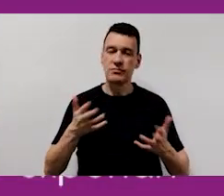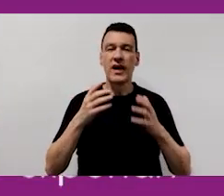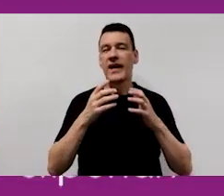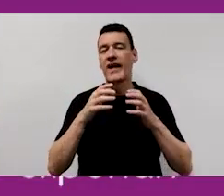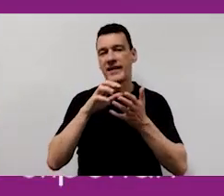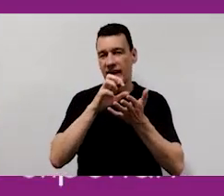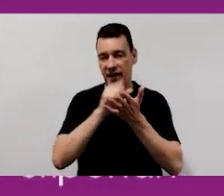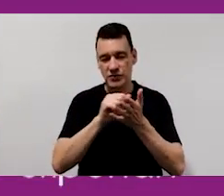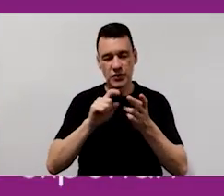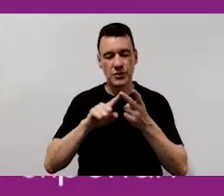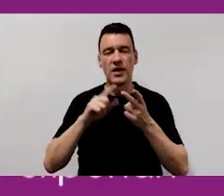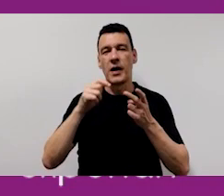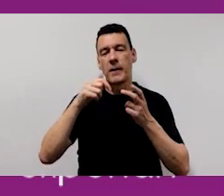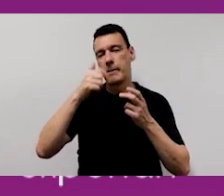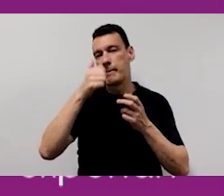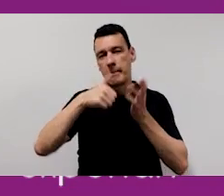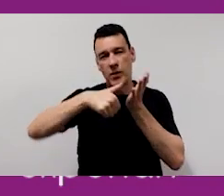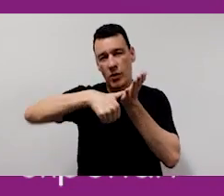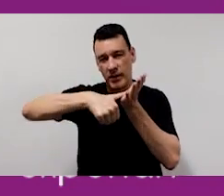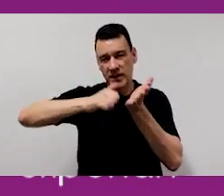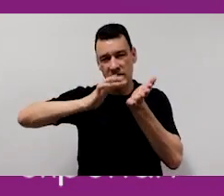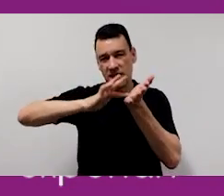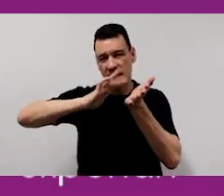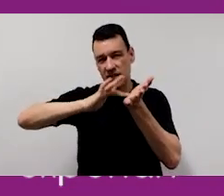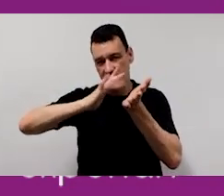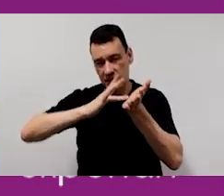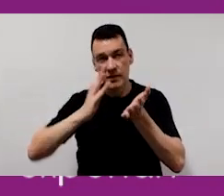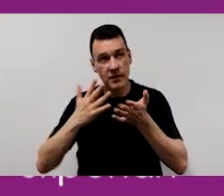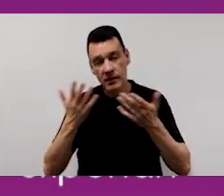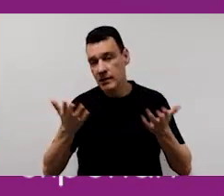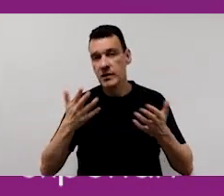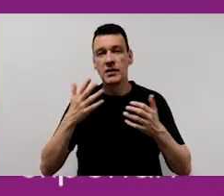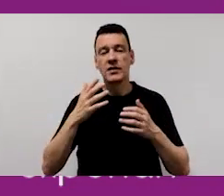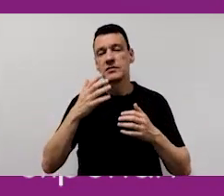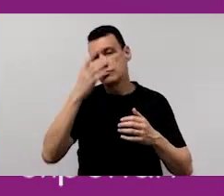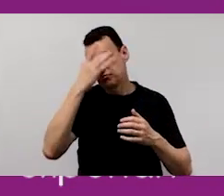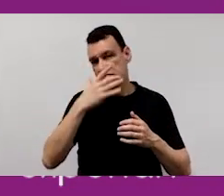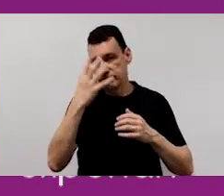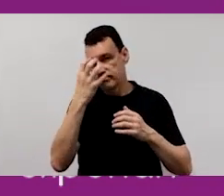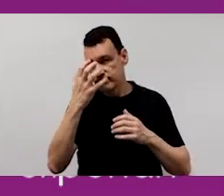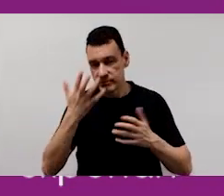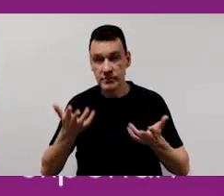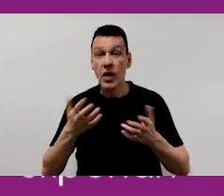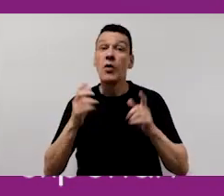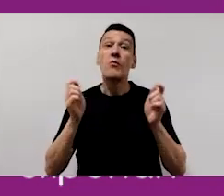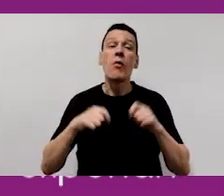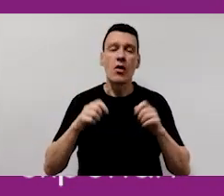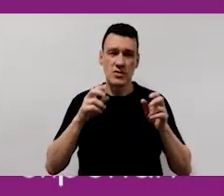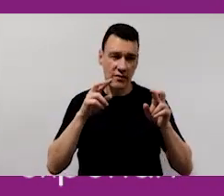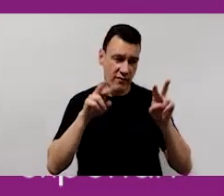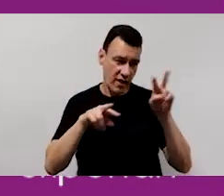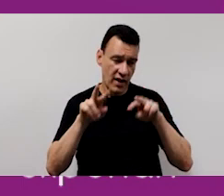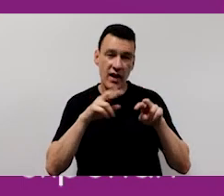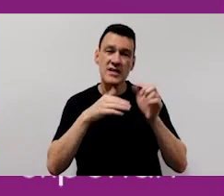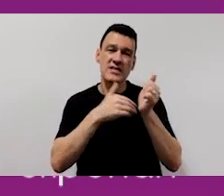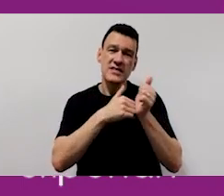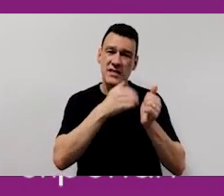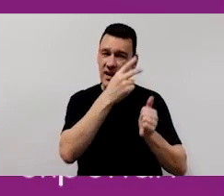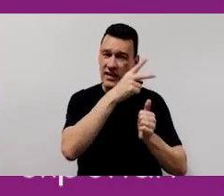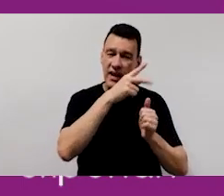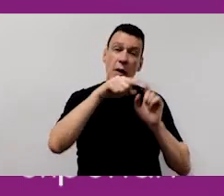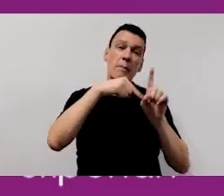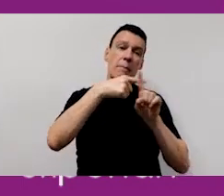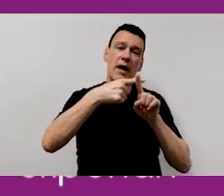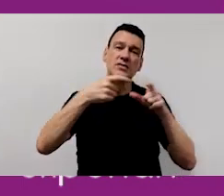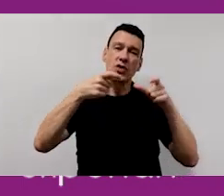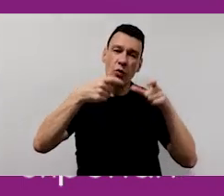documento, posso depois ir para a autenticação de usuários no login, olhar, combinar ainda mais essas informações com localização, com